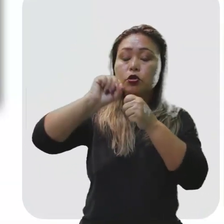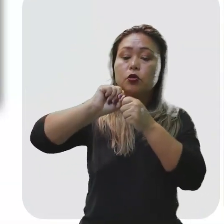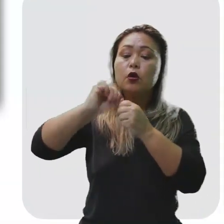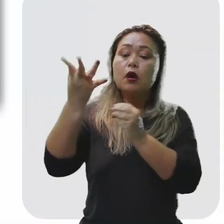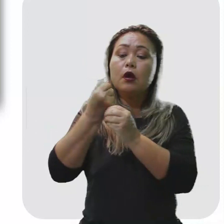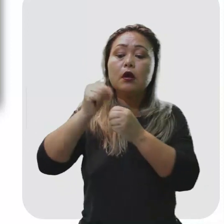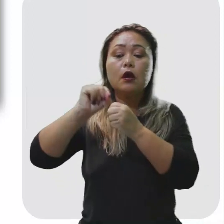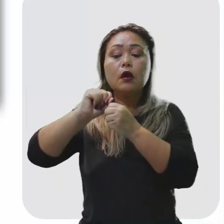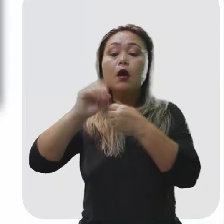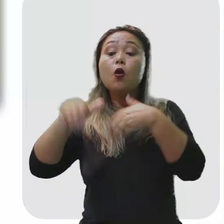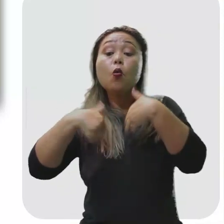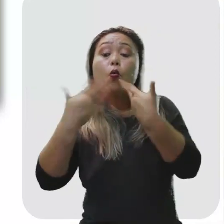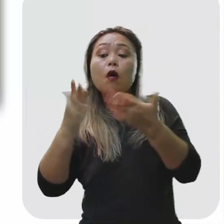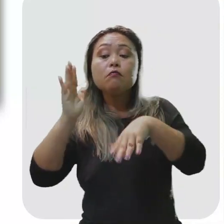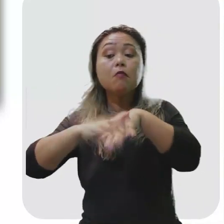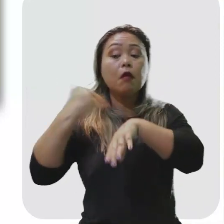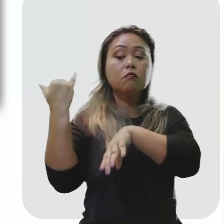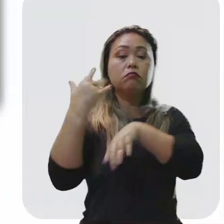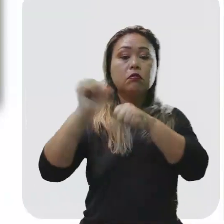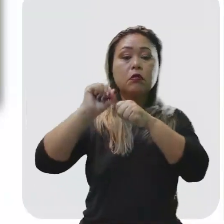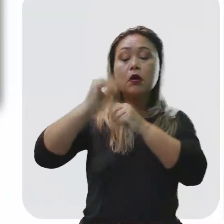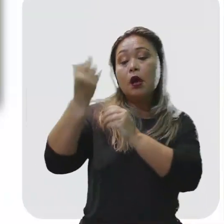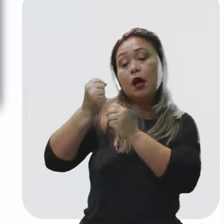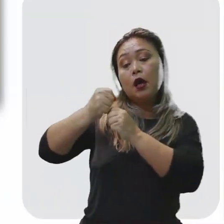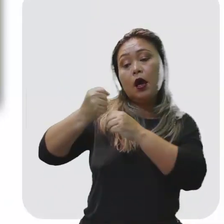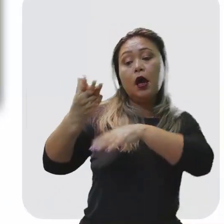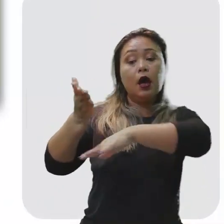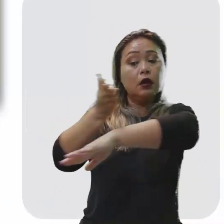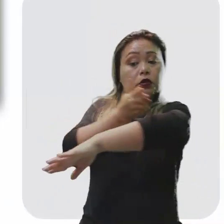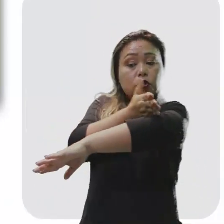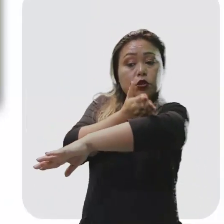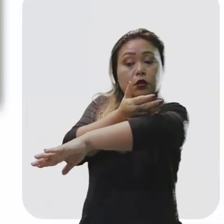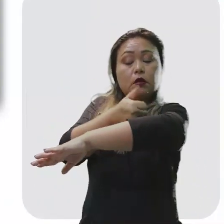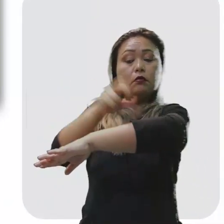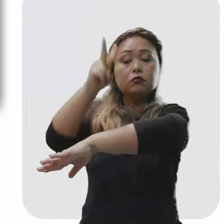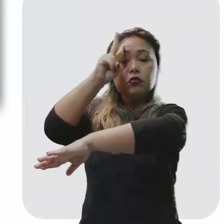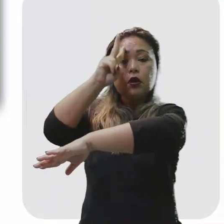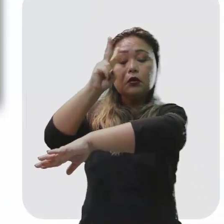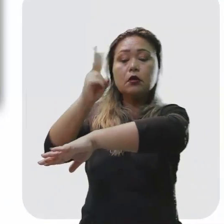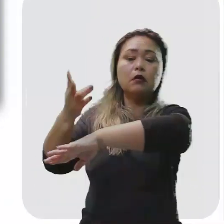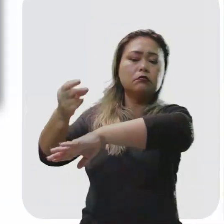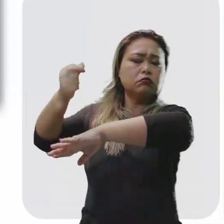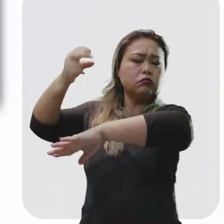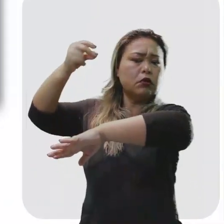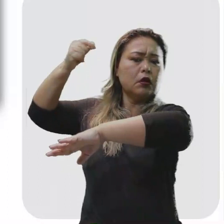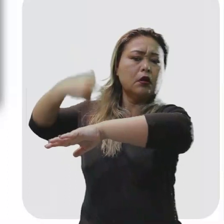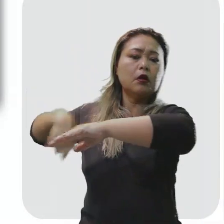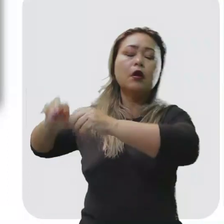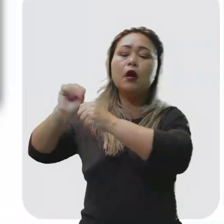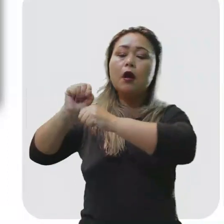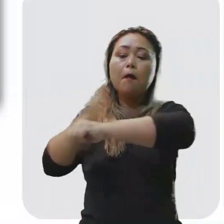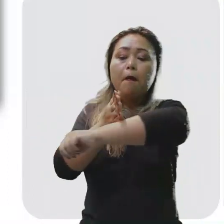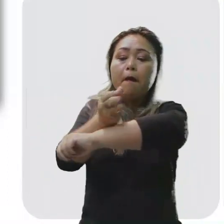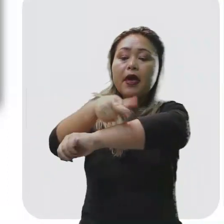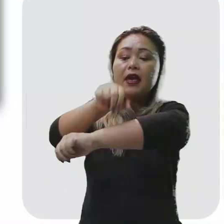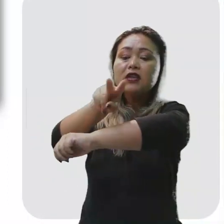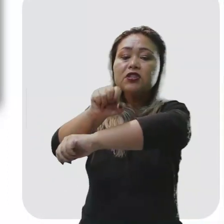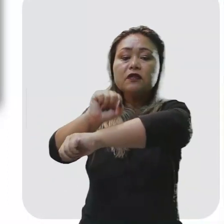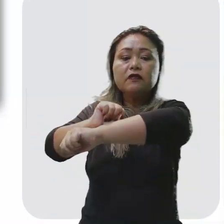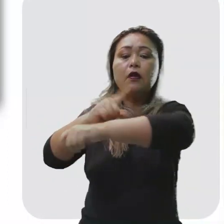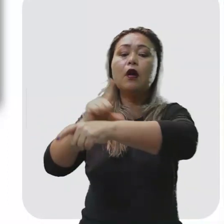Aspectos Relevantes. Arte na pré-história, arte na antiguidade, arte medieval,